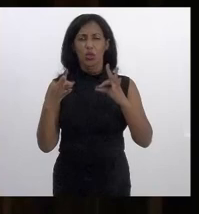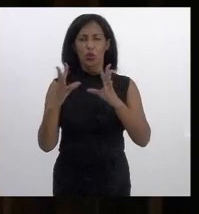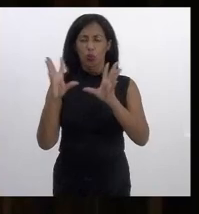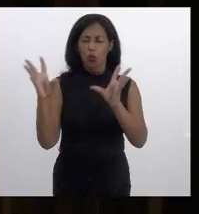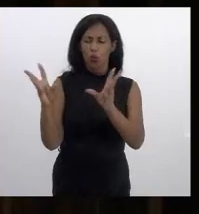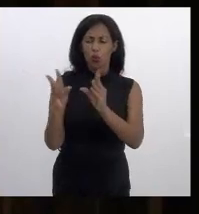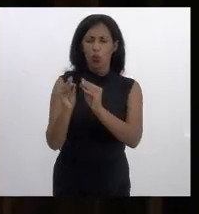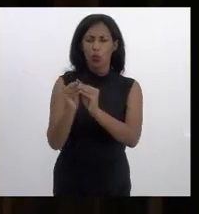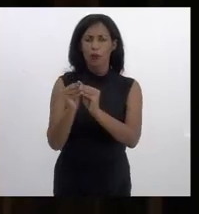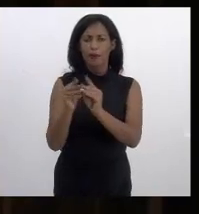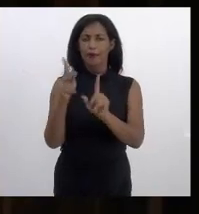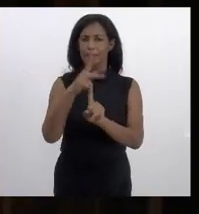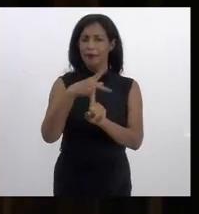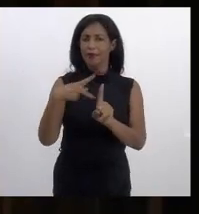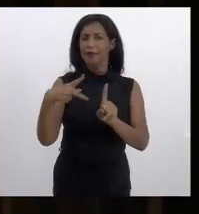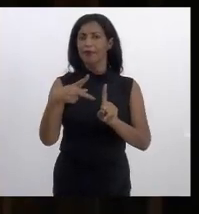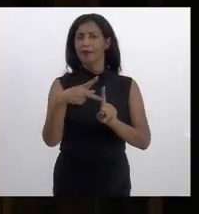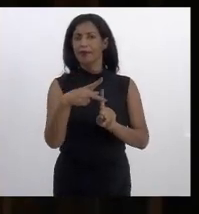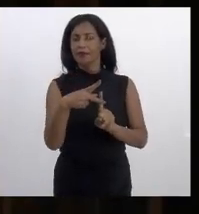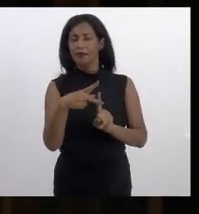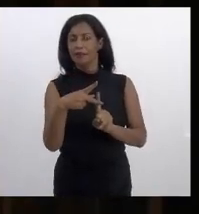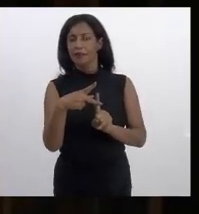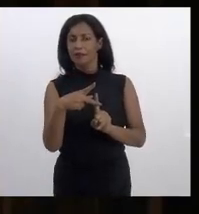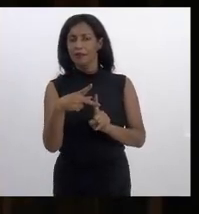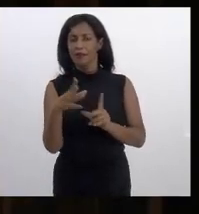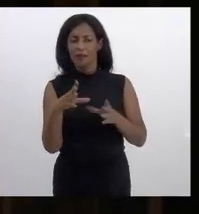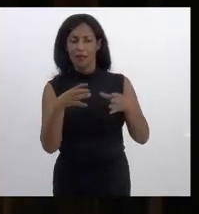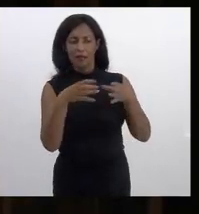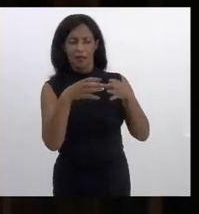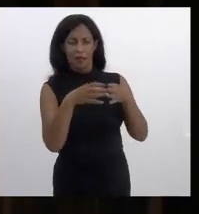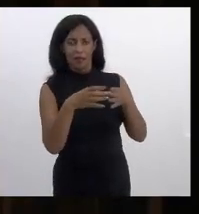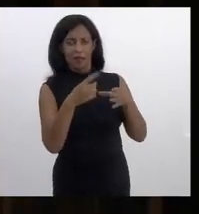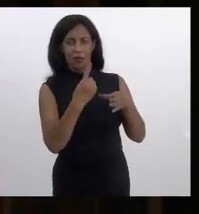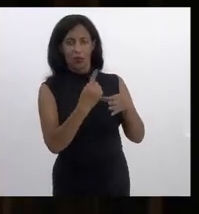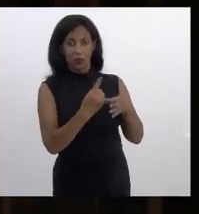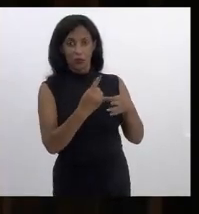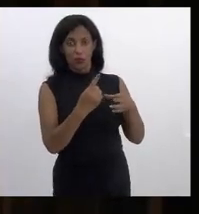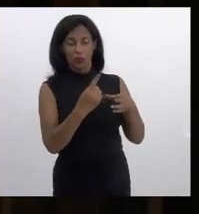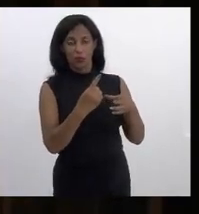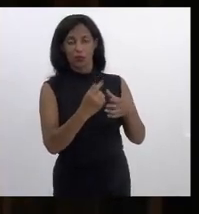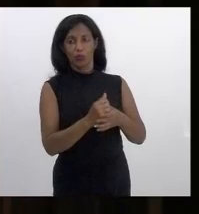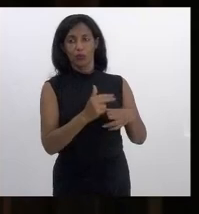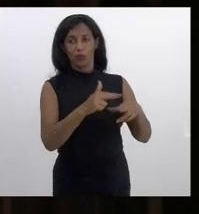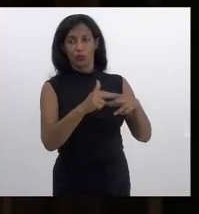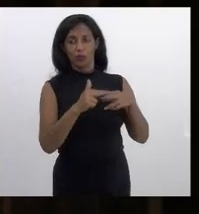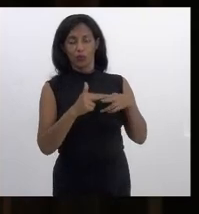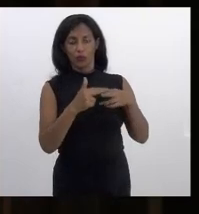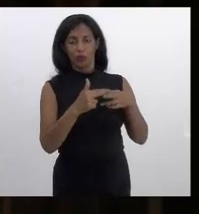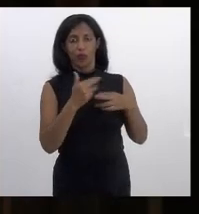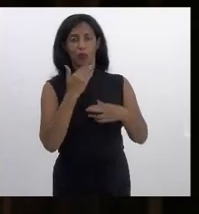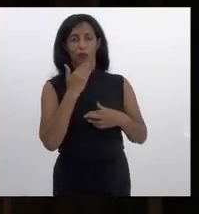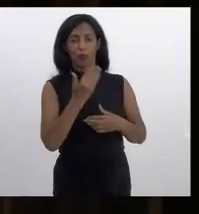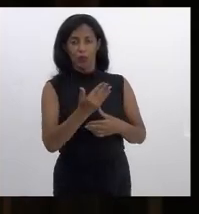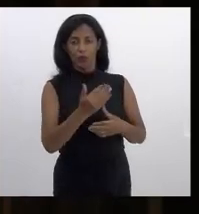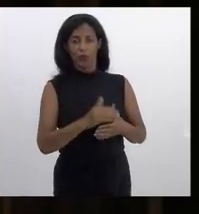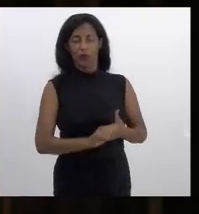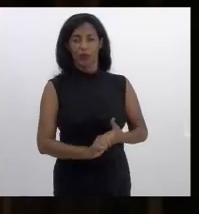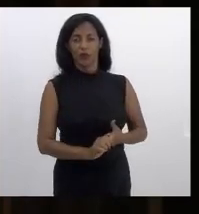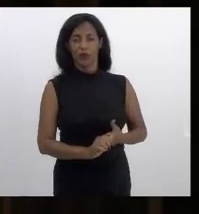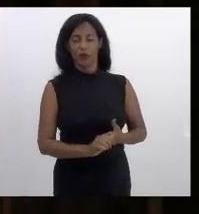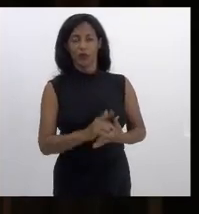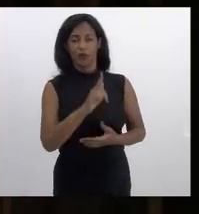resume nessa previdência entre 12 que estão pedido de disse amento